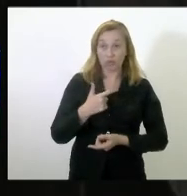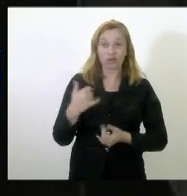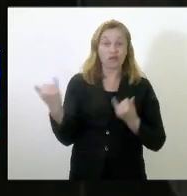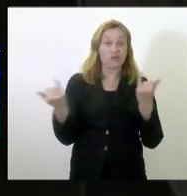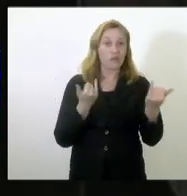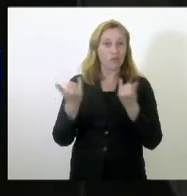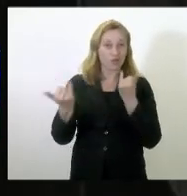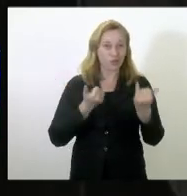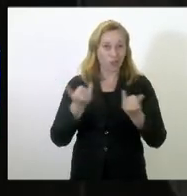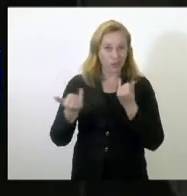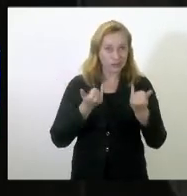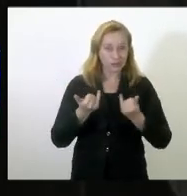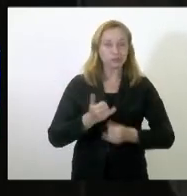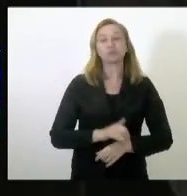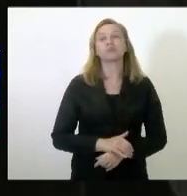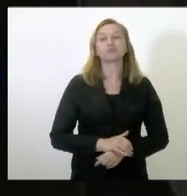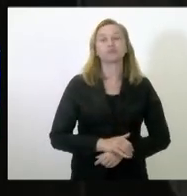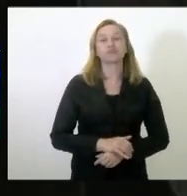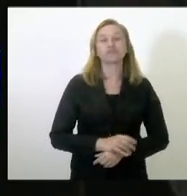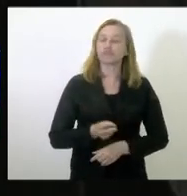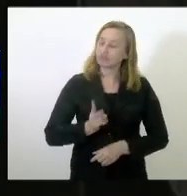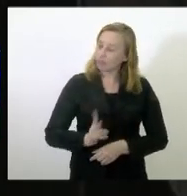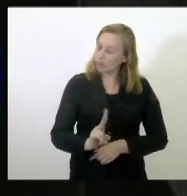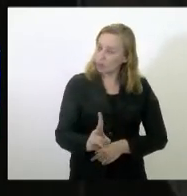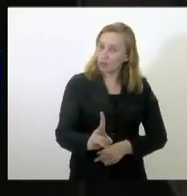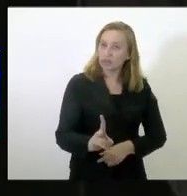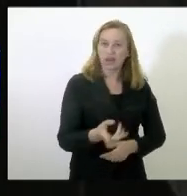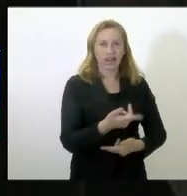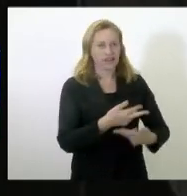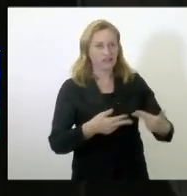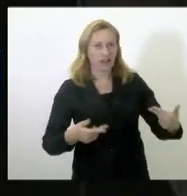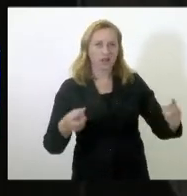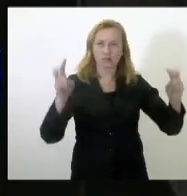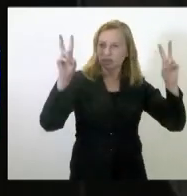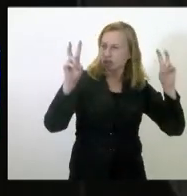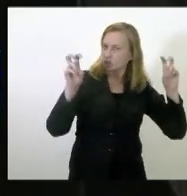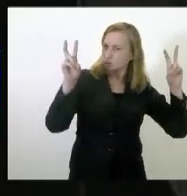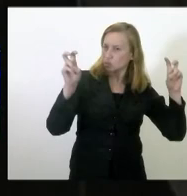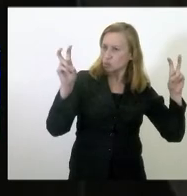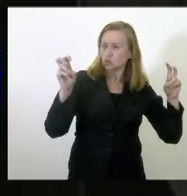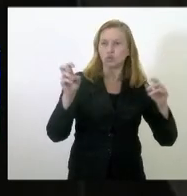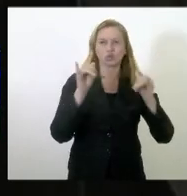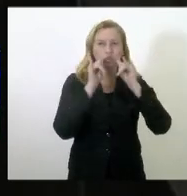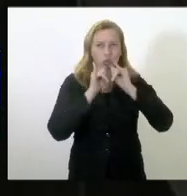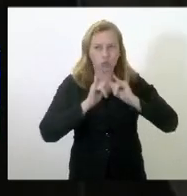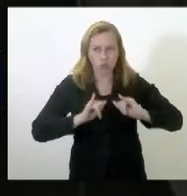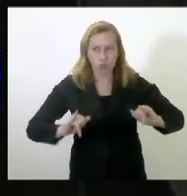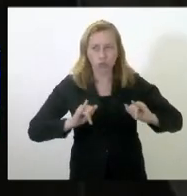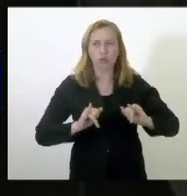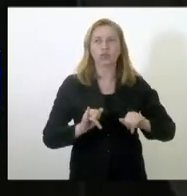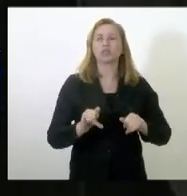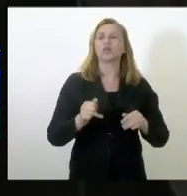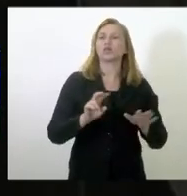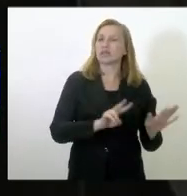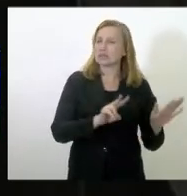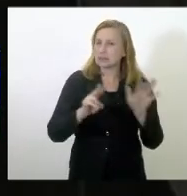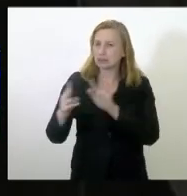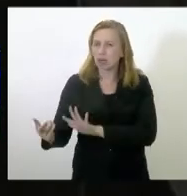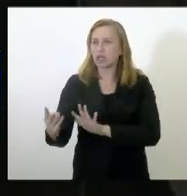informações. E aí, dando continuidade a muitas matérias aí divulgadas no decorrer da